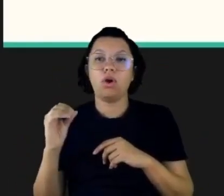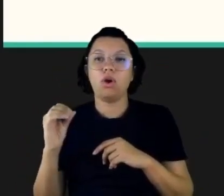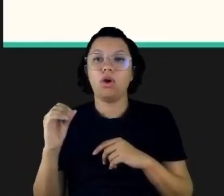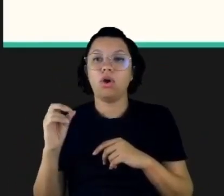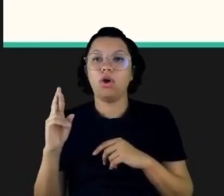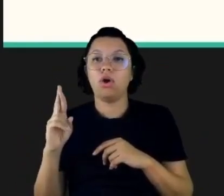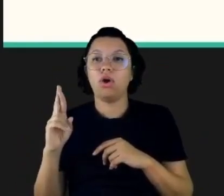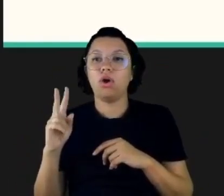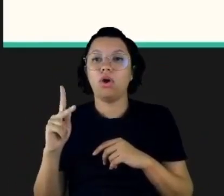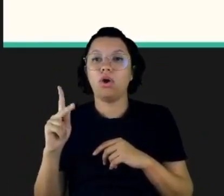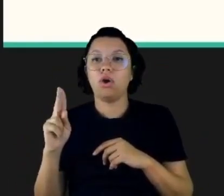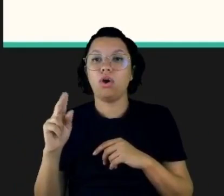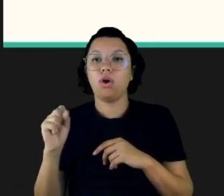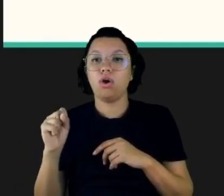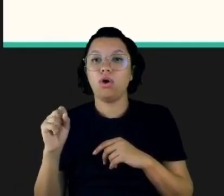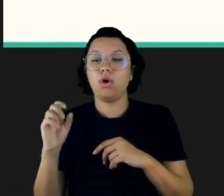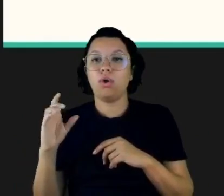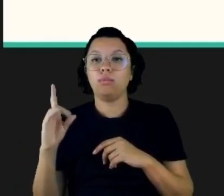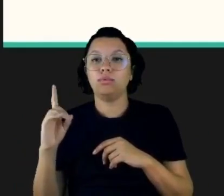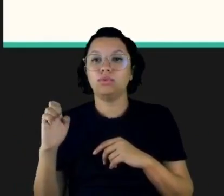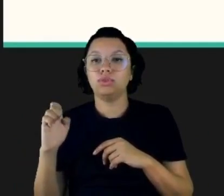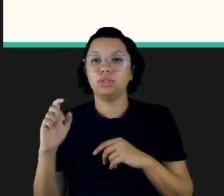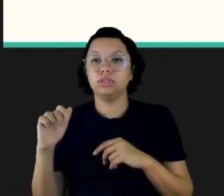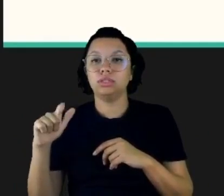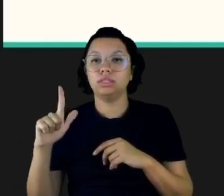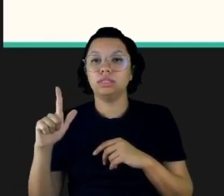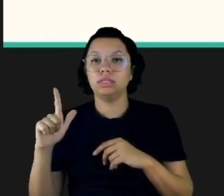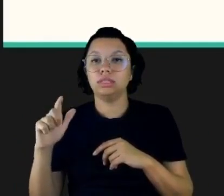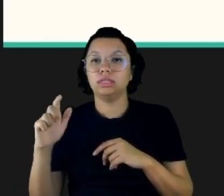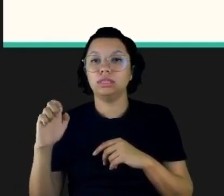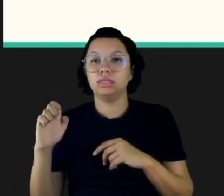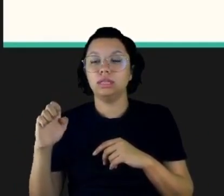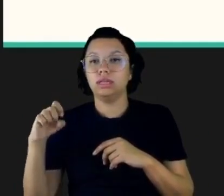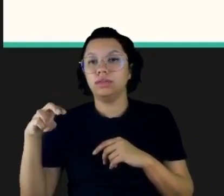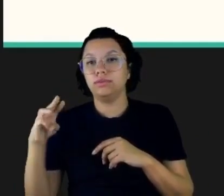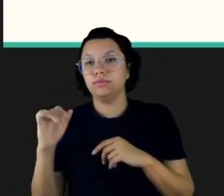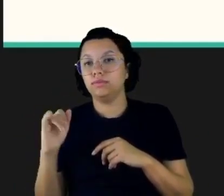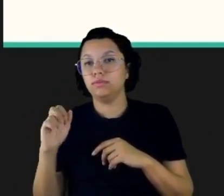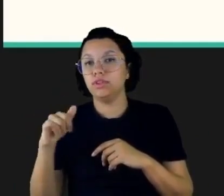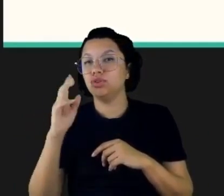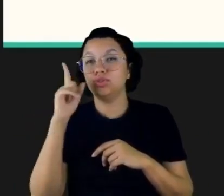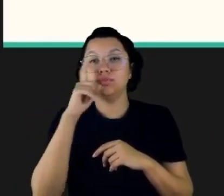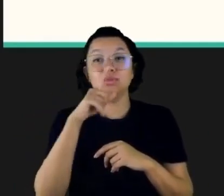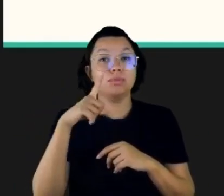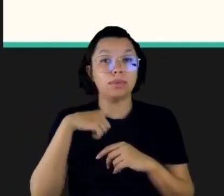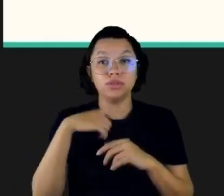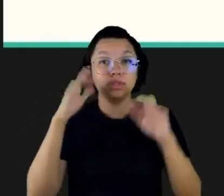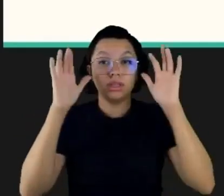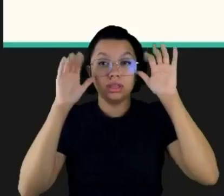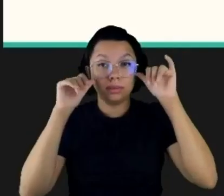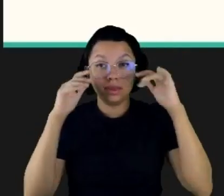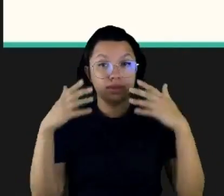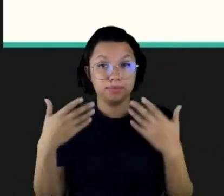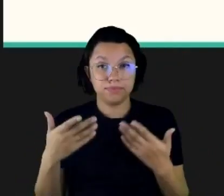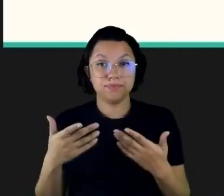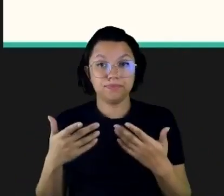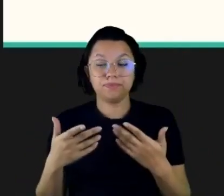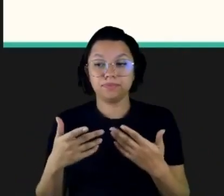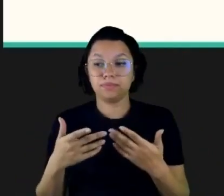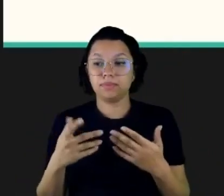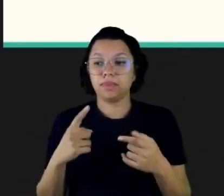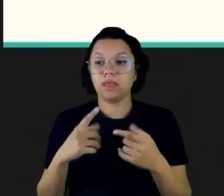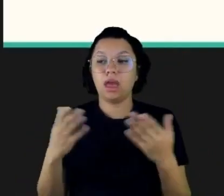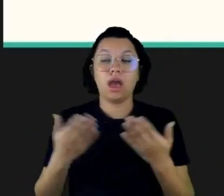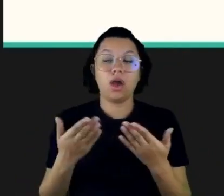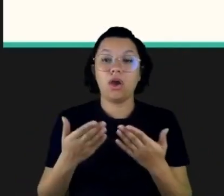sintomas são outros. Mas no Alzheimer, que é a demência mais comum, a memória de eventos recentes fica